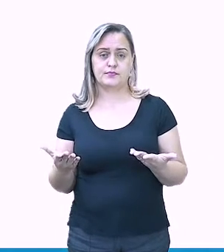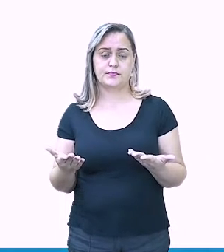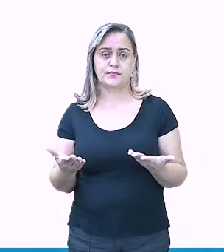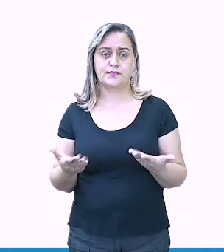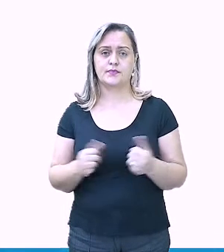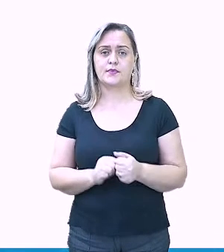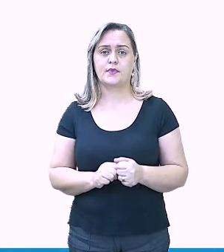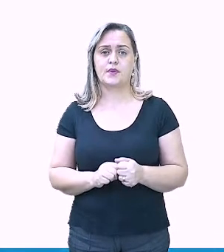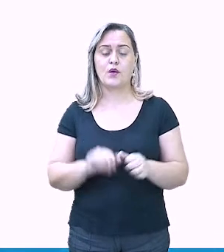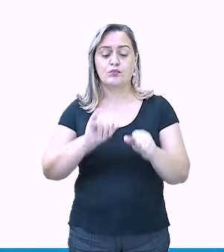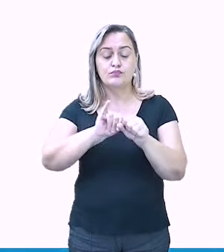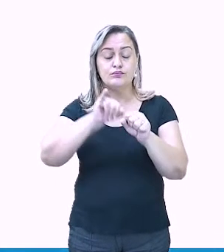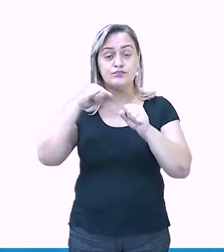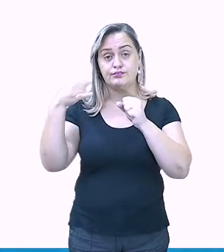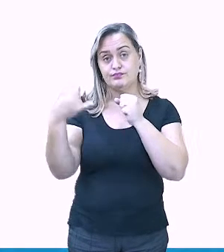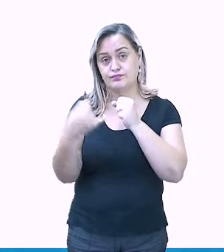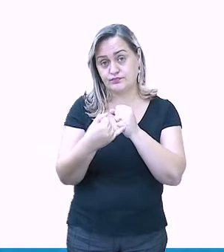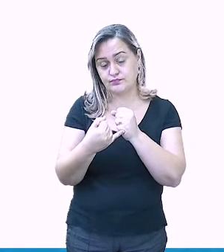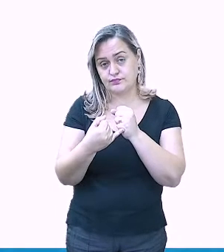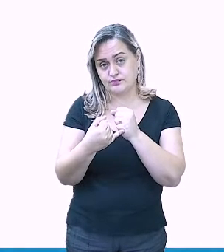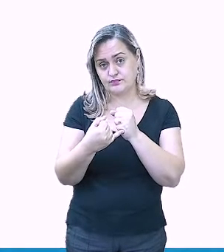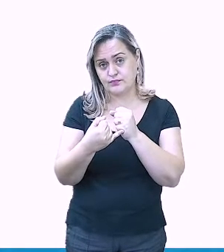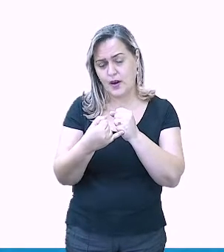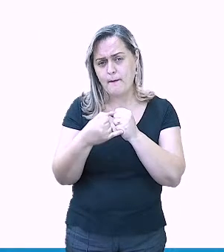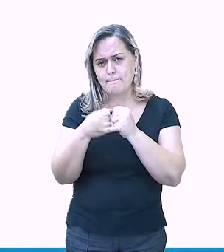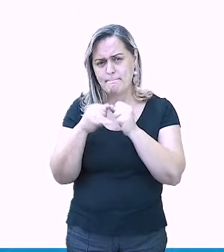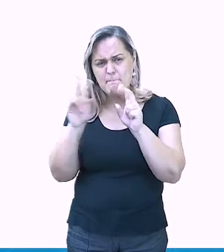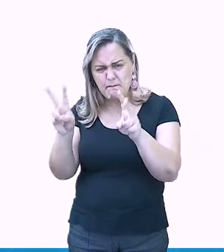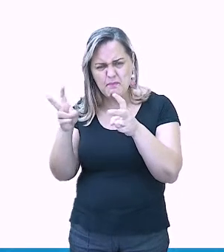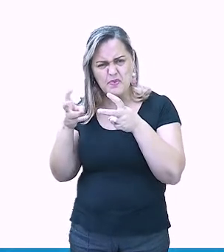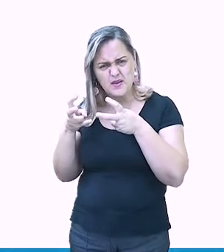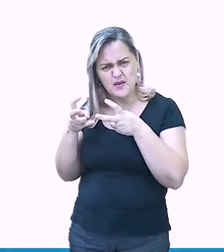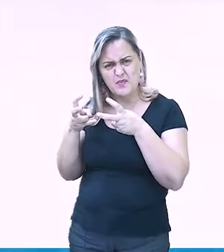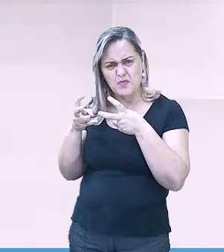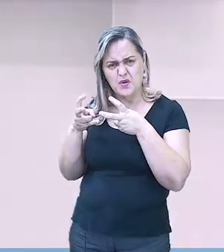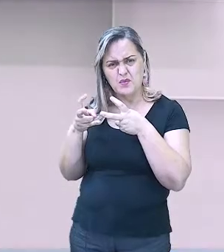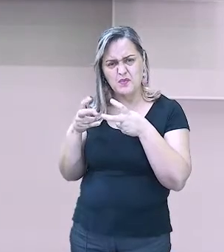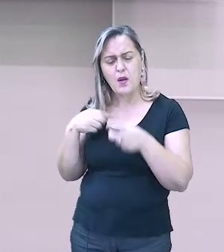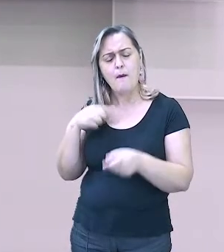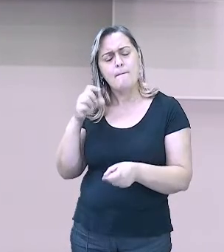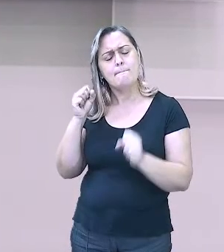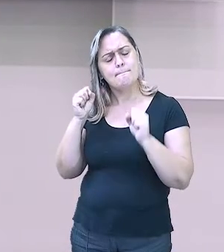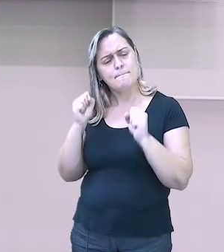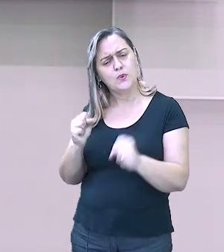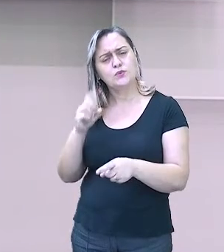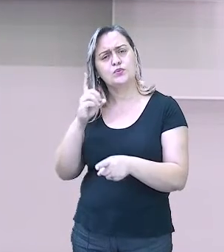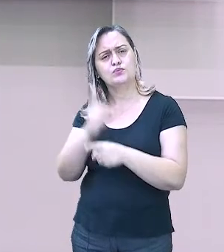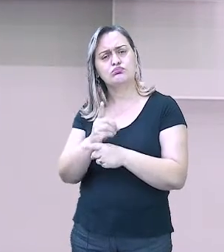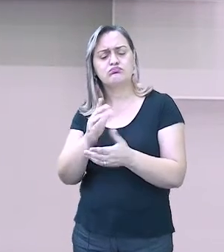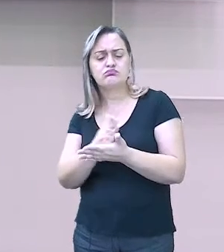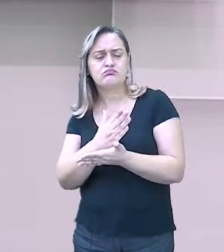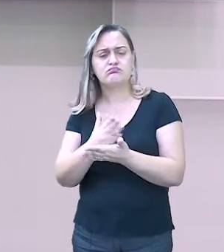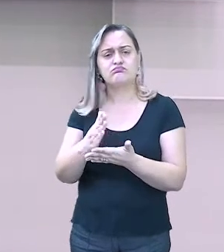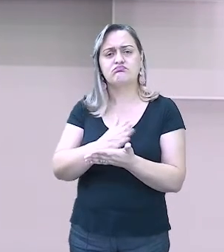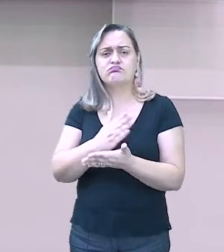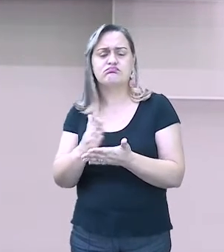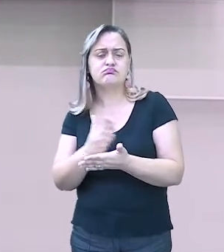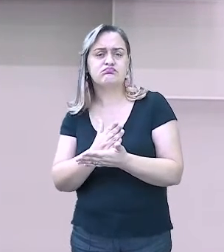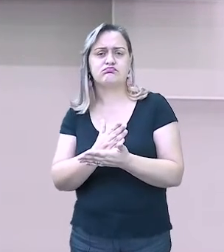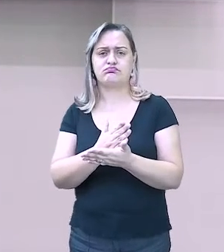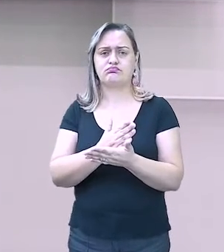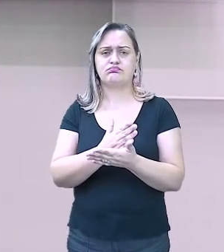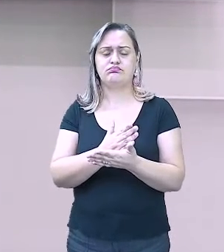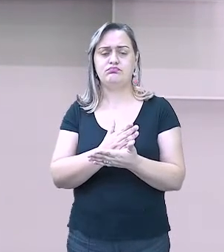De trás, traseiro. Perceberam? Eu consigo encontrar, então, algumas alocuções adjetivas,